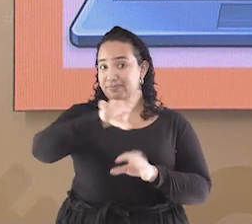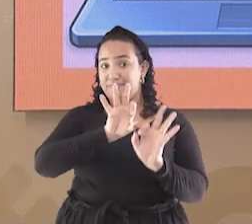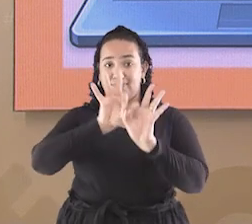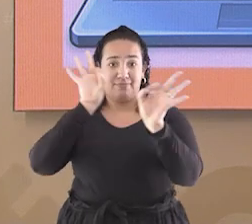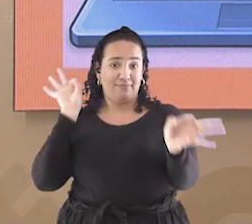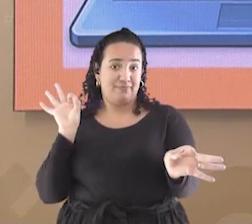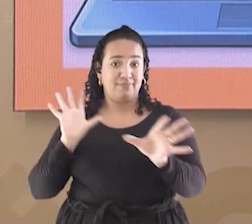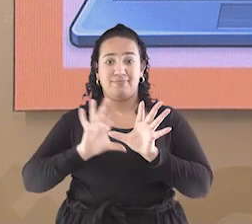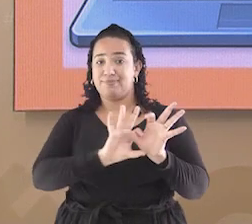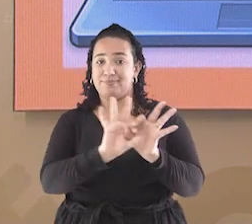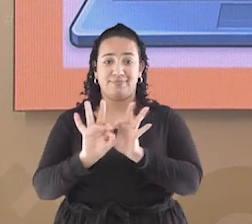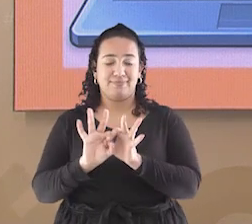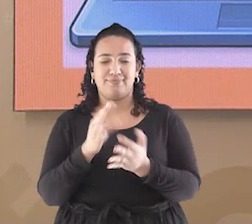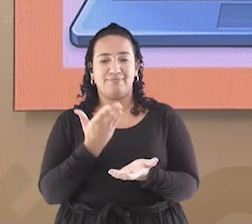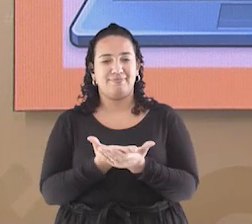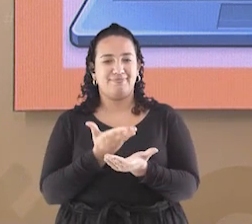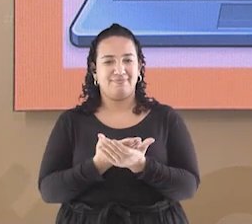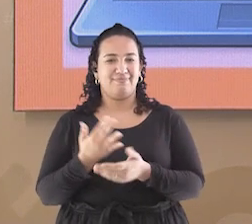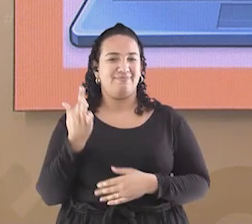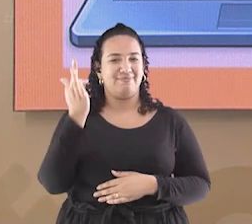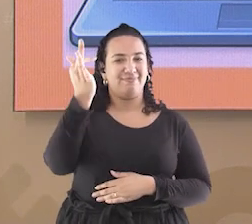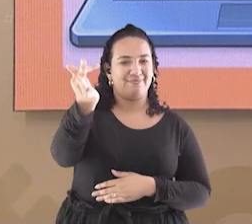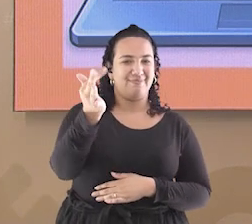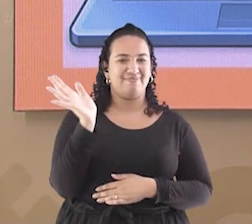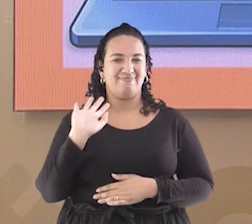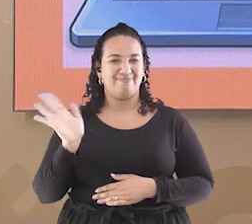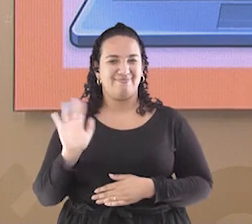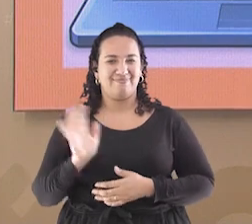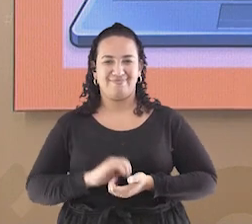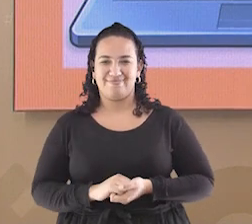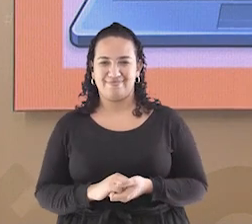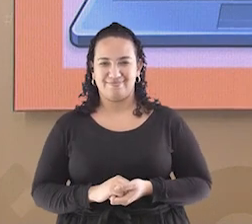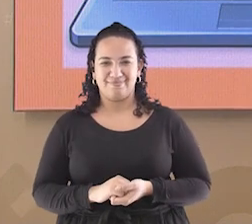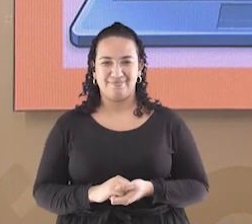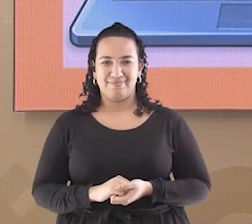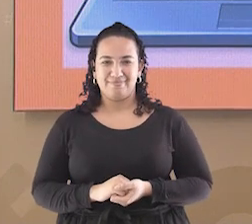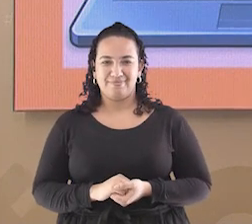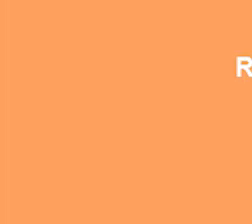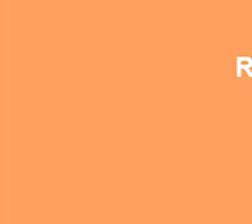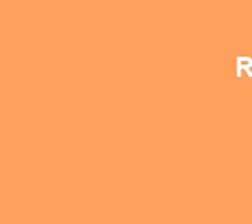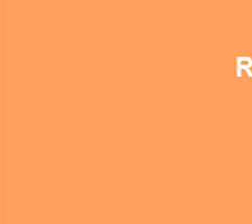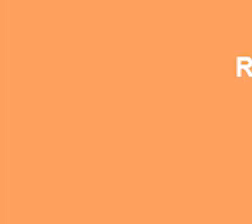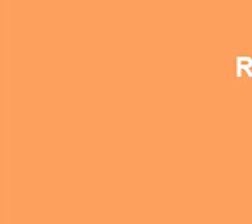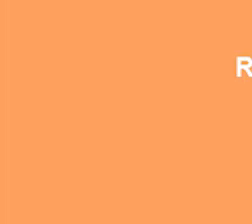Lembre-se, mesmo distantes, estamos juntos. Nos vemos na próxima aula. Até lá!